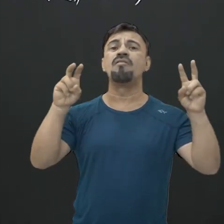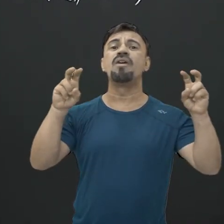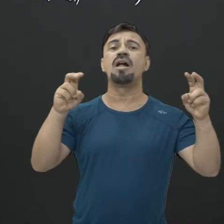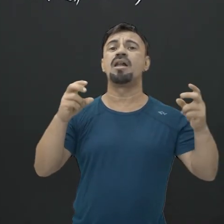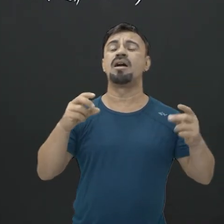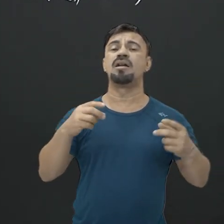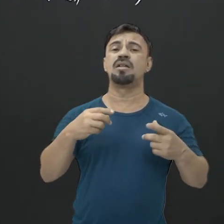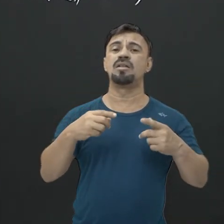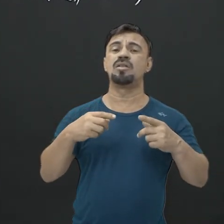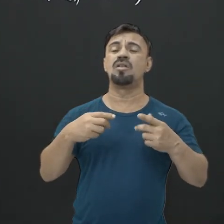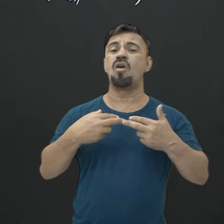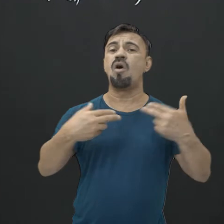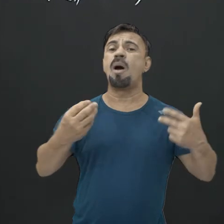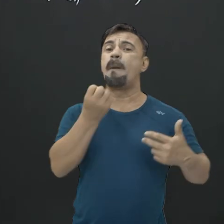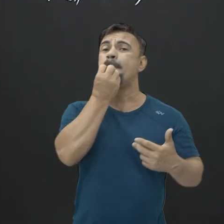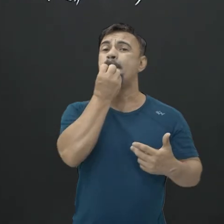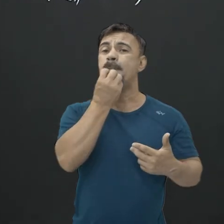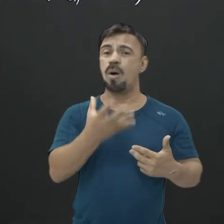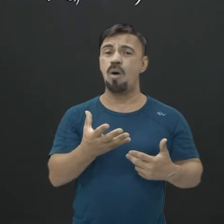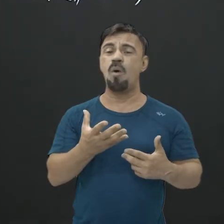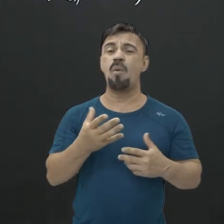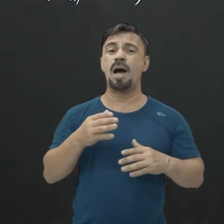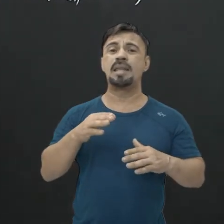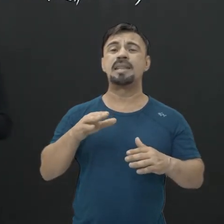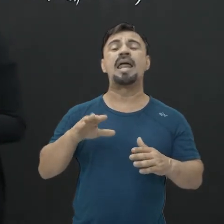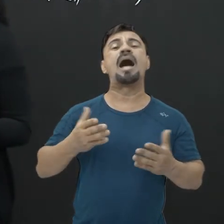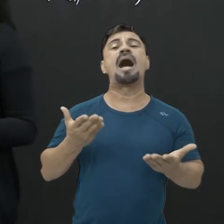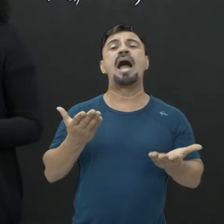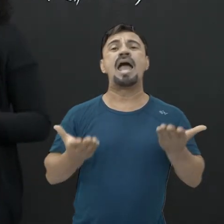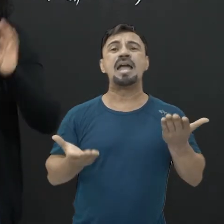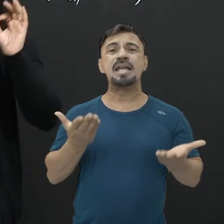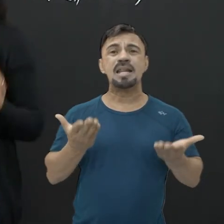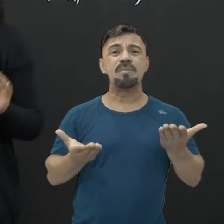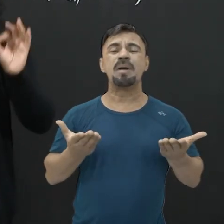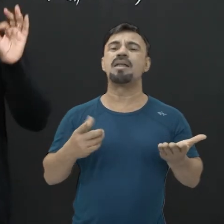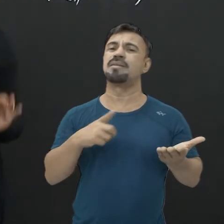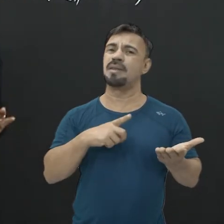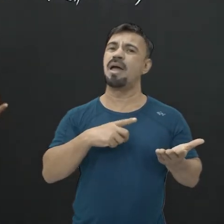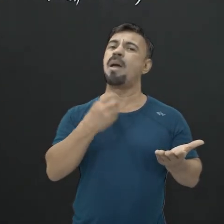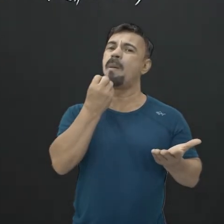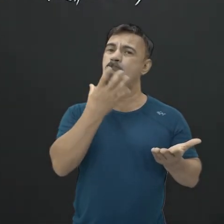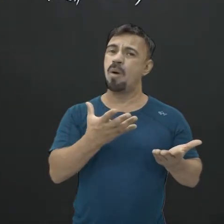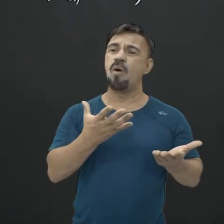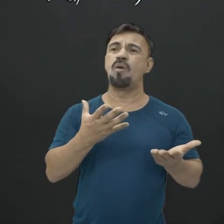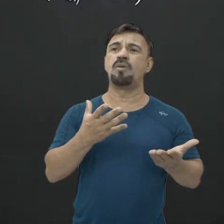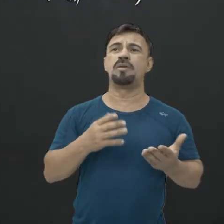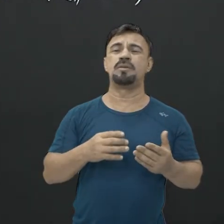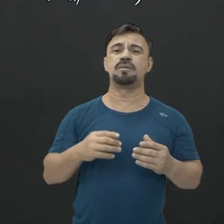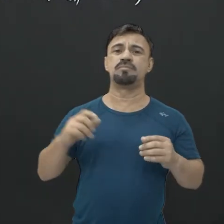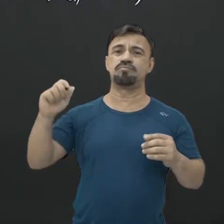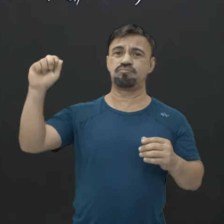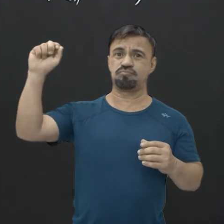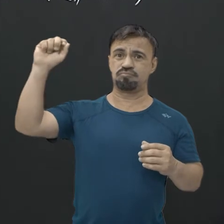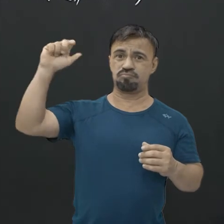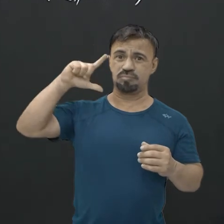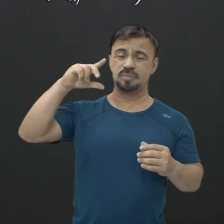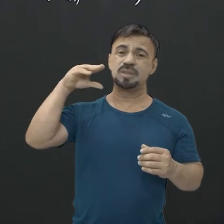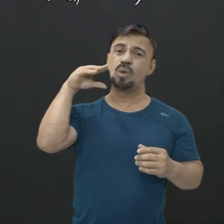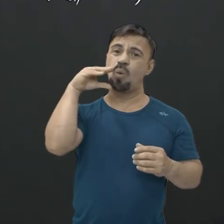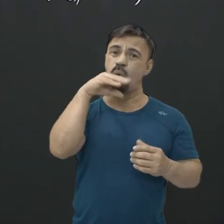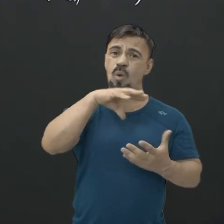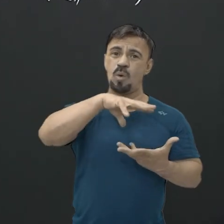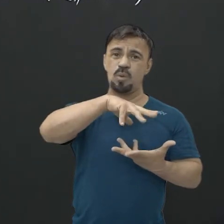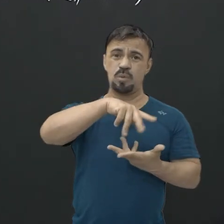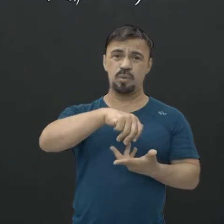parte boa, da coisa, enquanto está equilibrado, tá bacana. É o efeito estufa, é natural, é equilibrado,